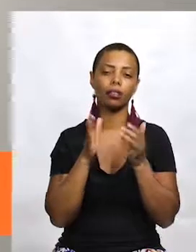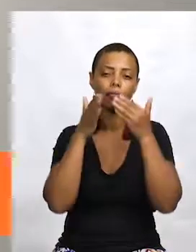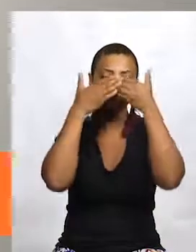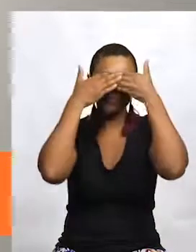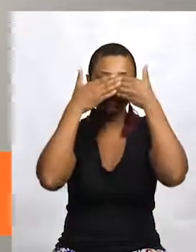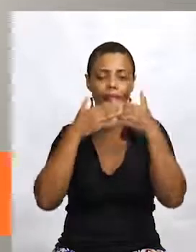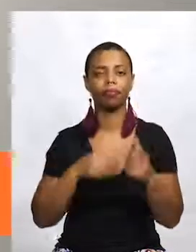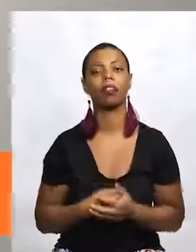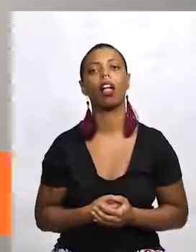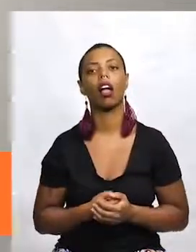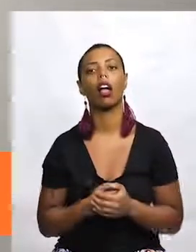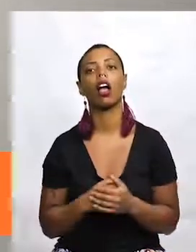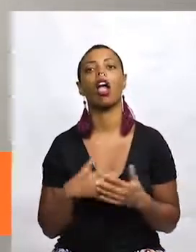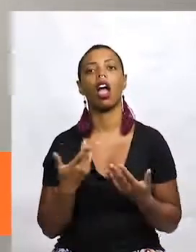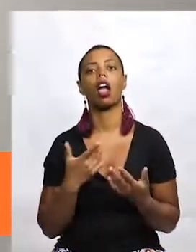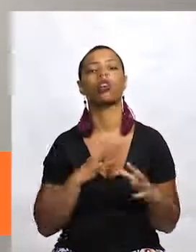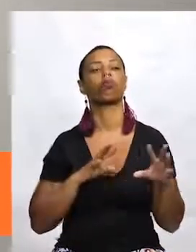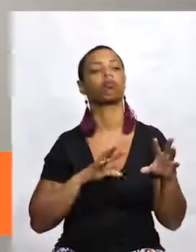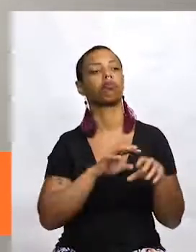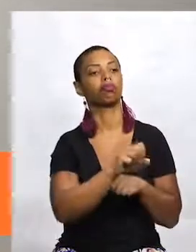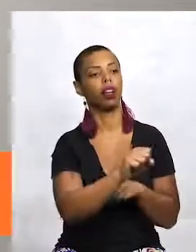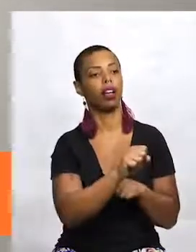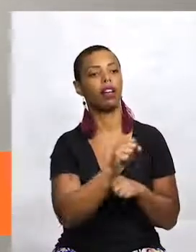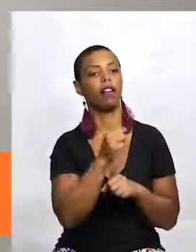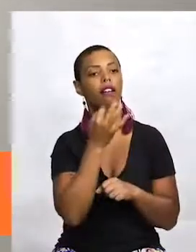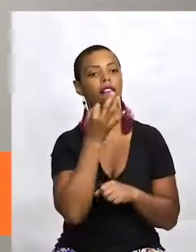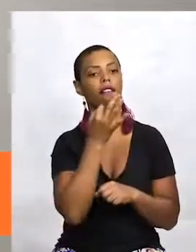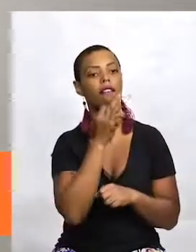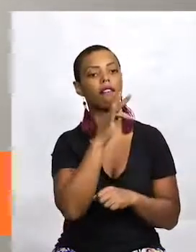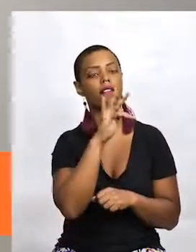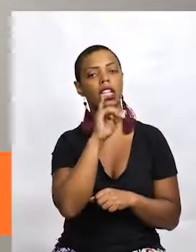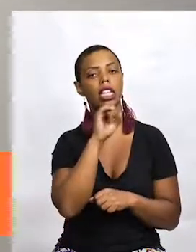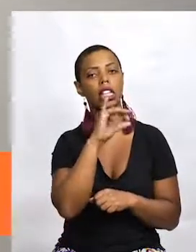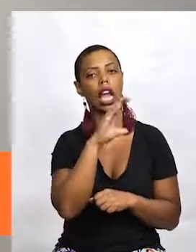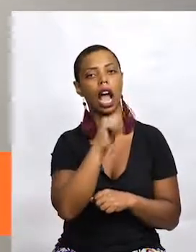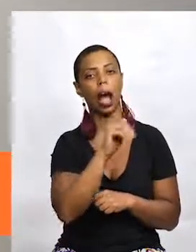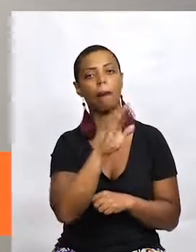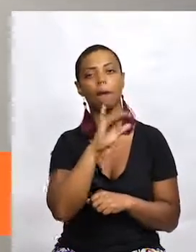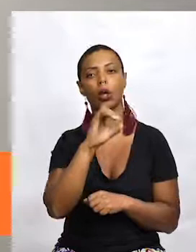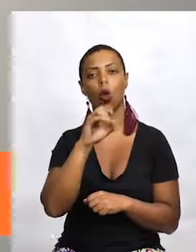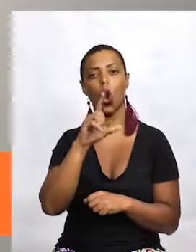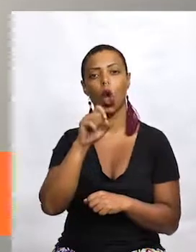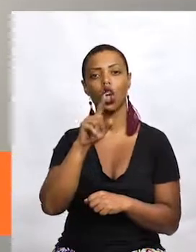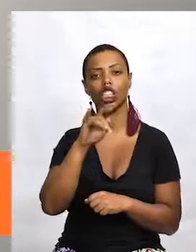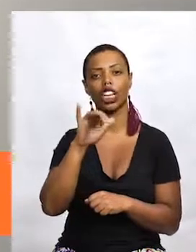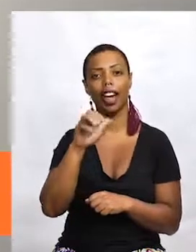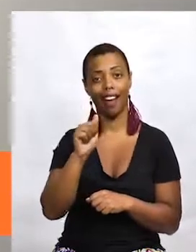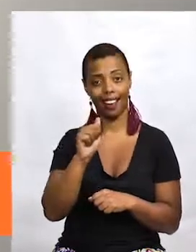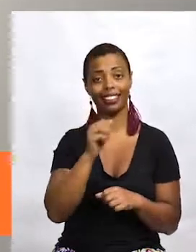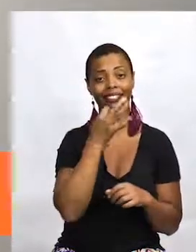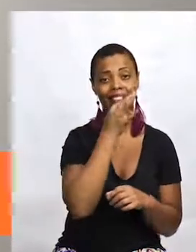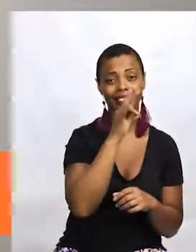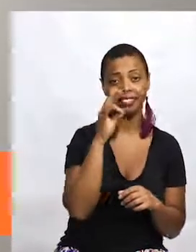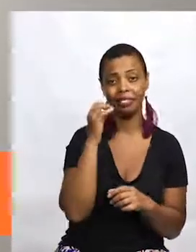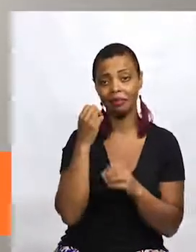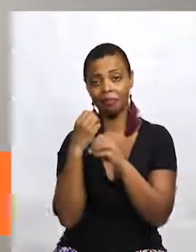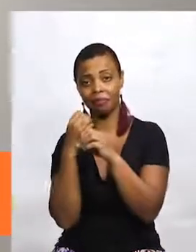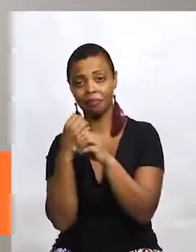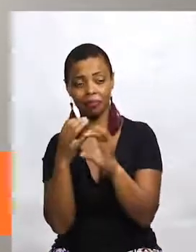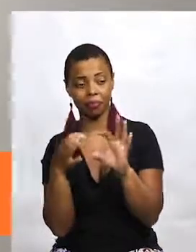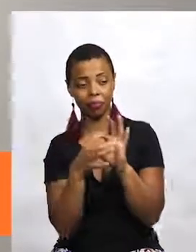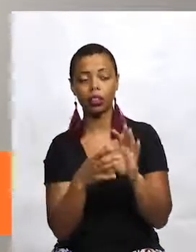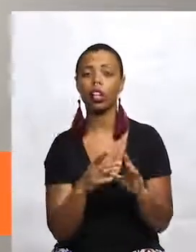minha graduação em Física Biológica, só que durante o curso eu percebi que realmente a minha